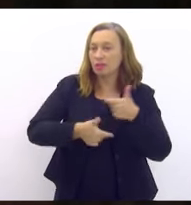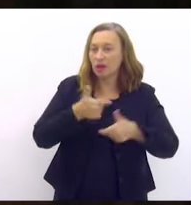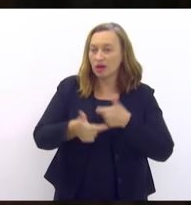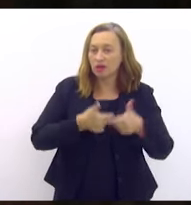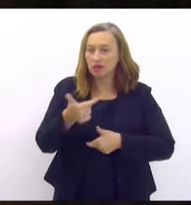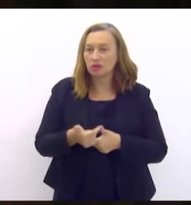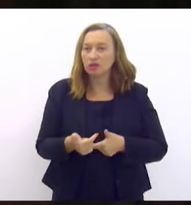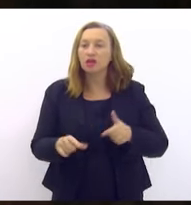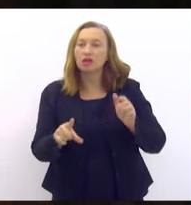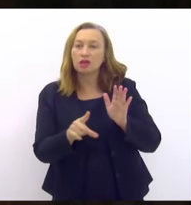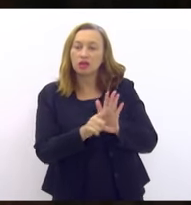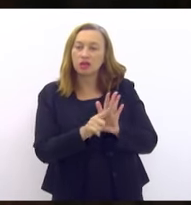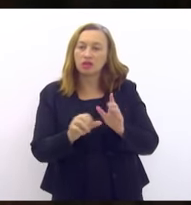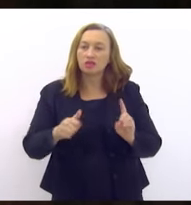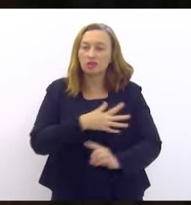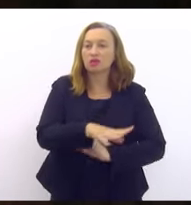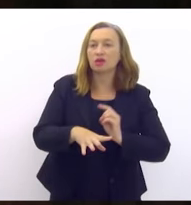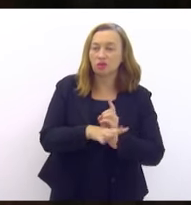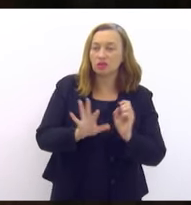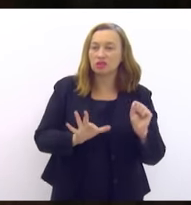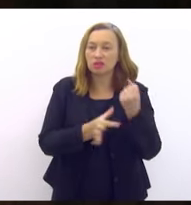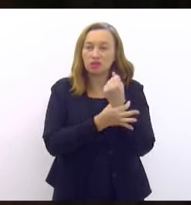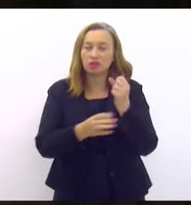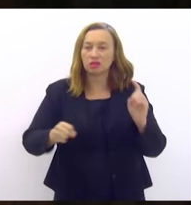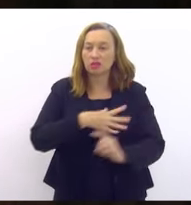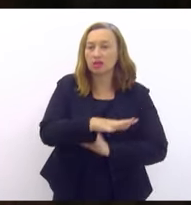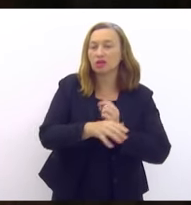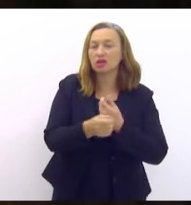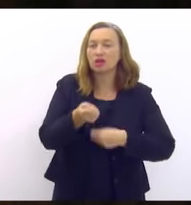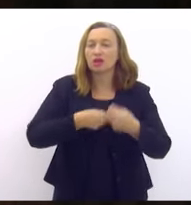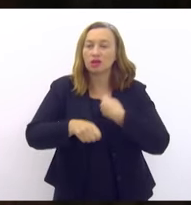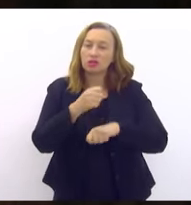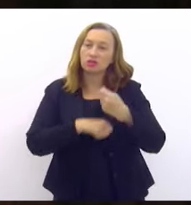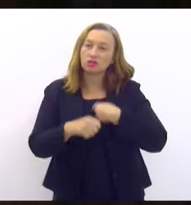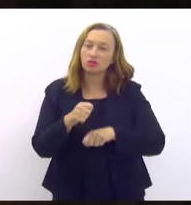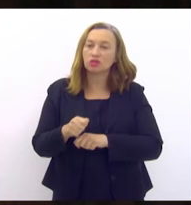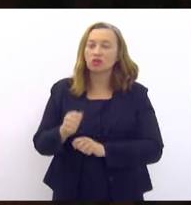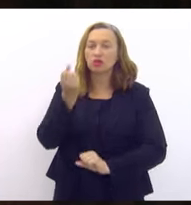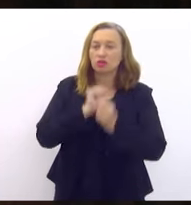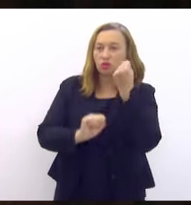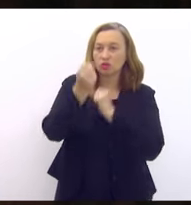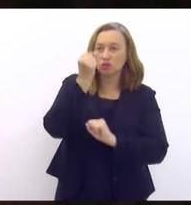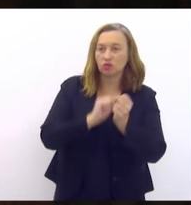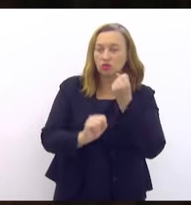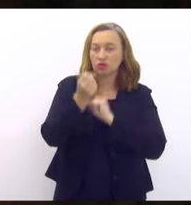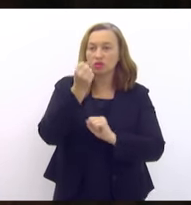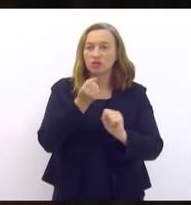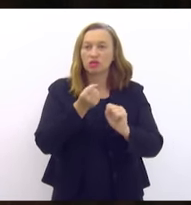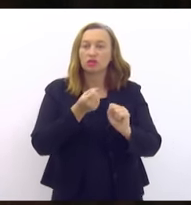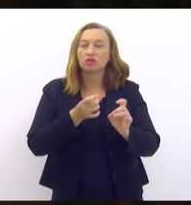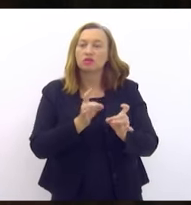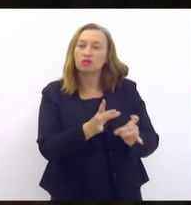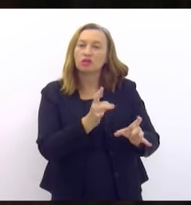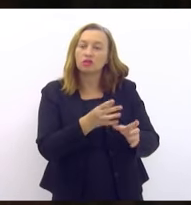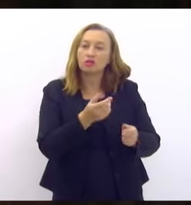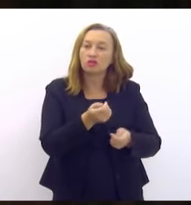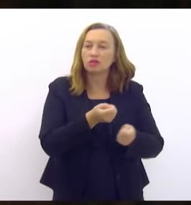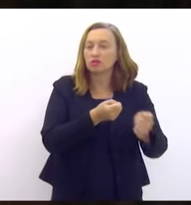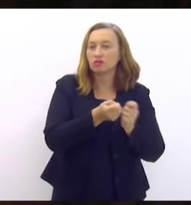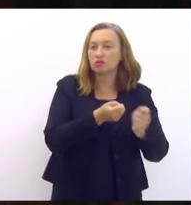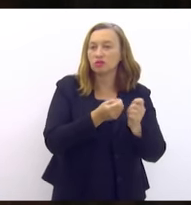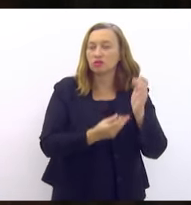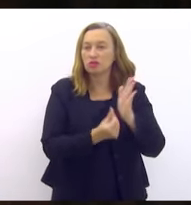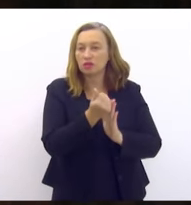legalização social e Seguridade Social de Economia Indústria e Comércio e de orçamento Finanças fiscalização financeira e